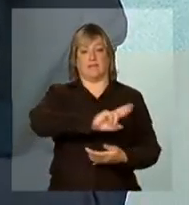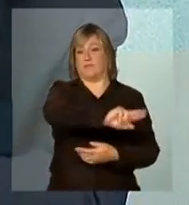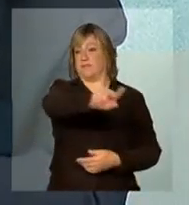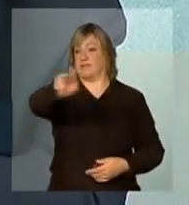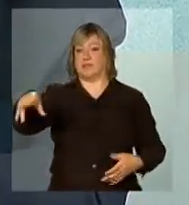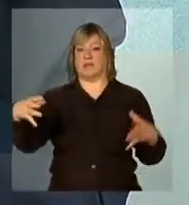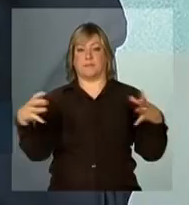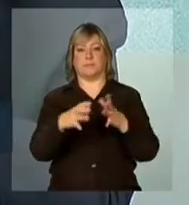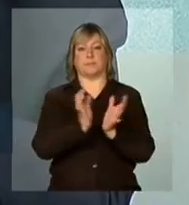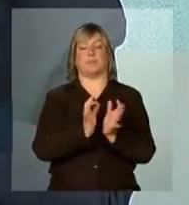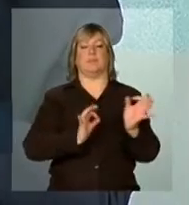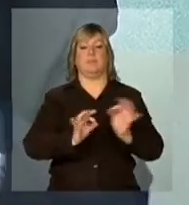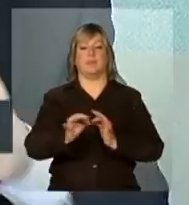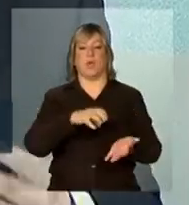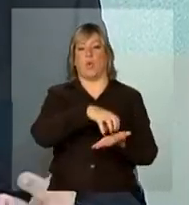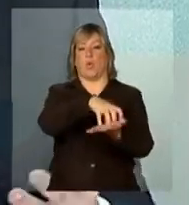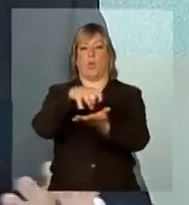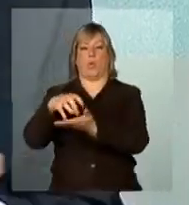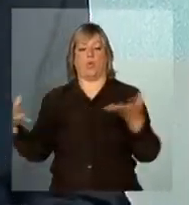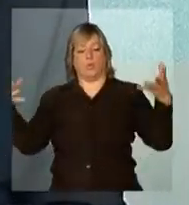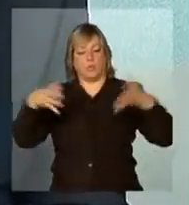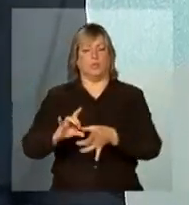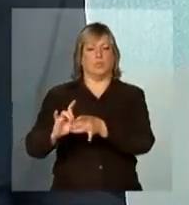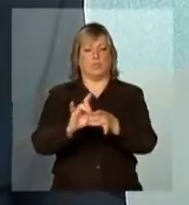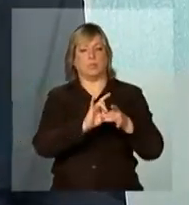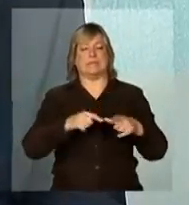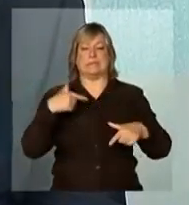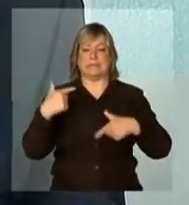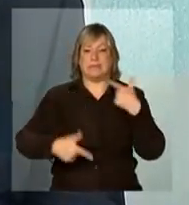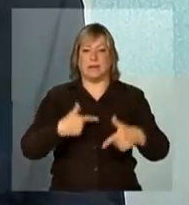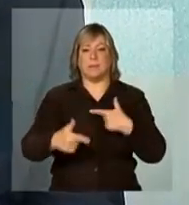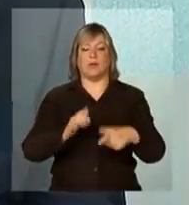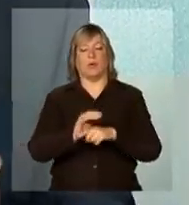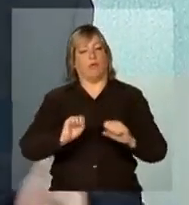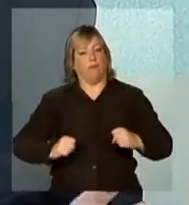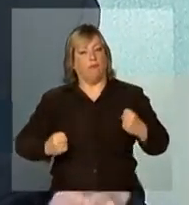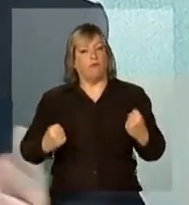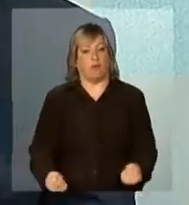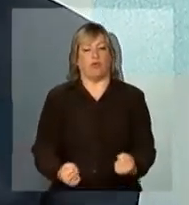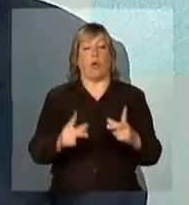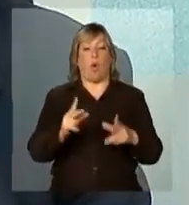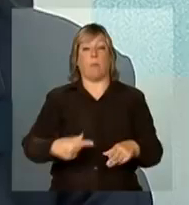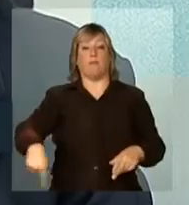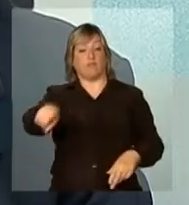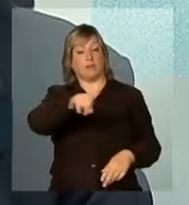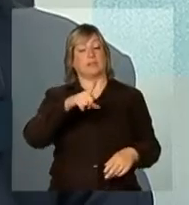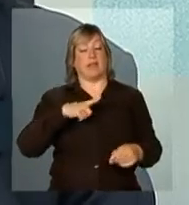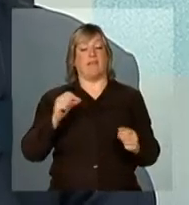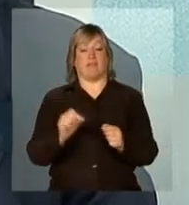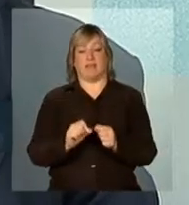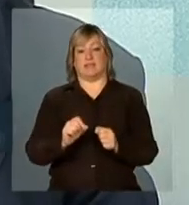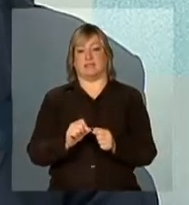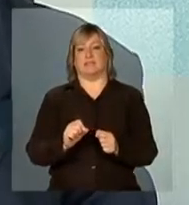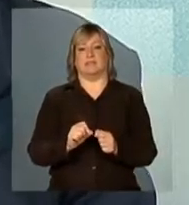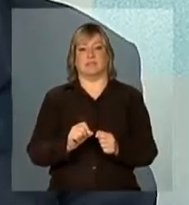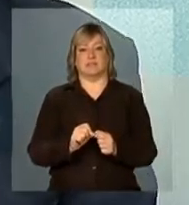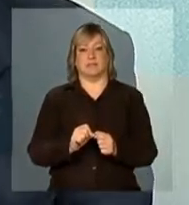agências, organizações que trabalhamos complementando os nossos esforços, como vocês estão fazendo,